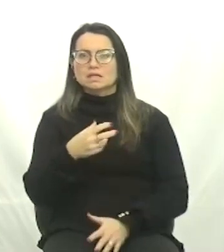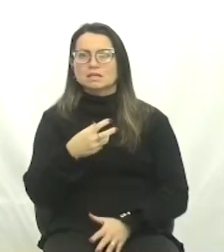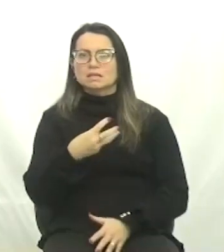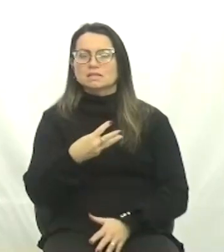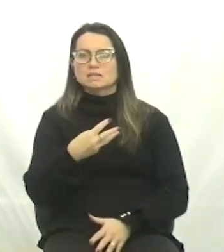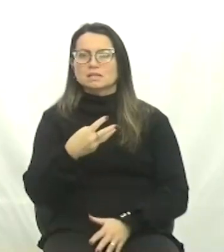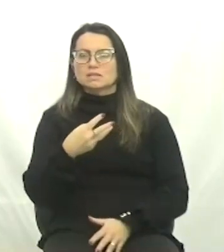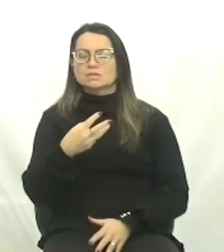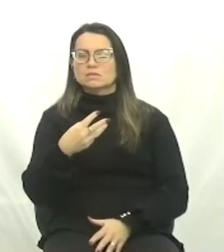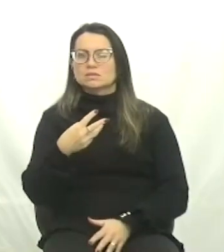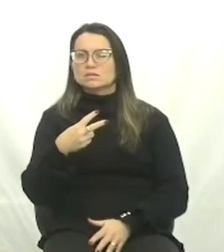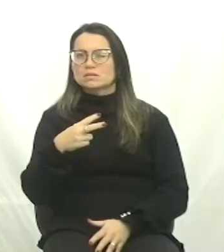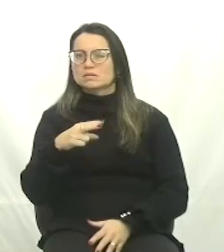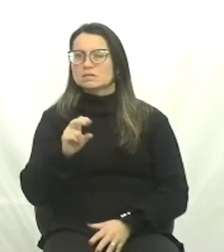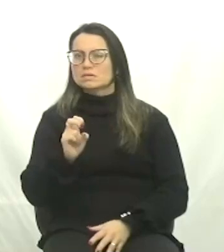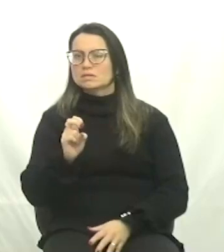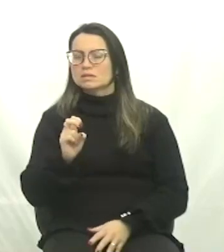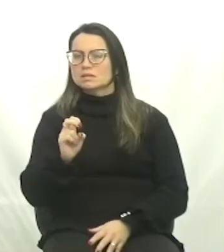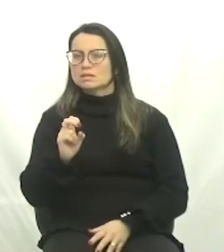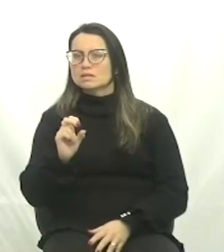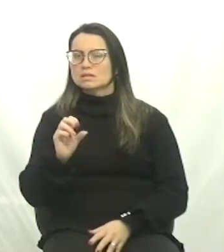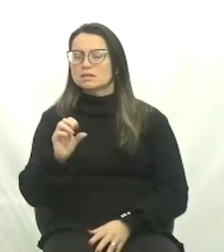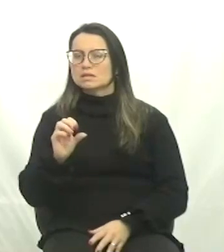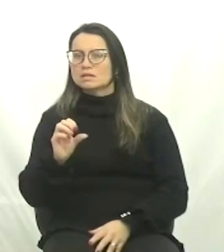e 359 e